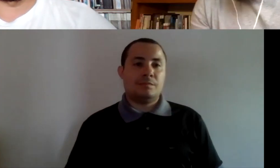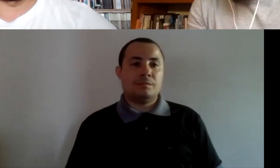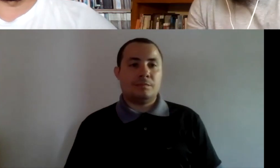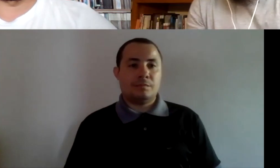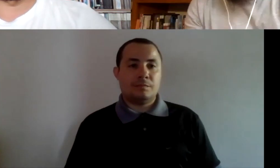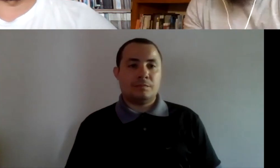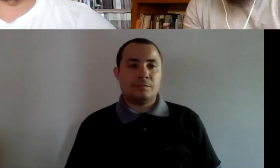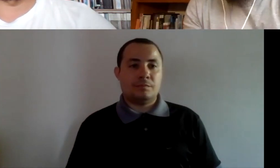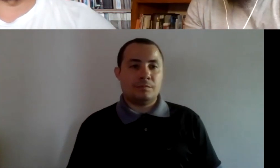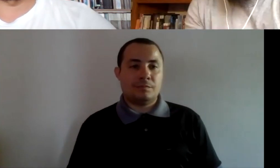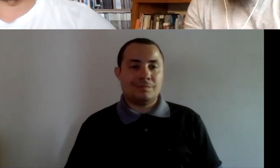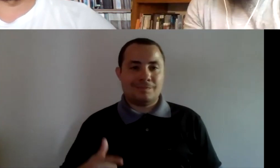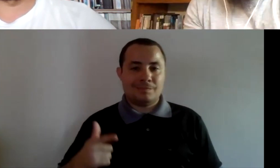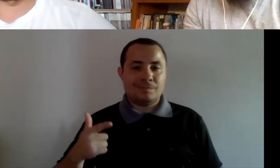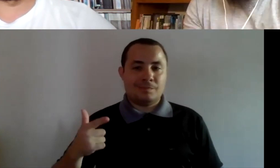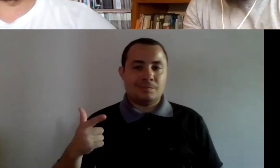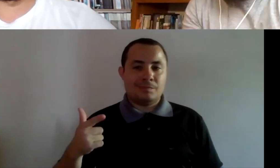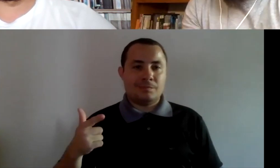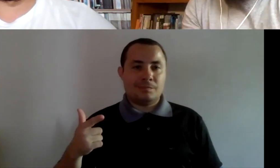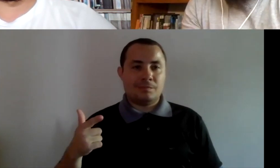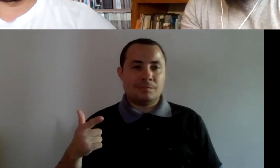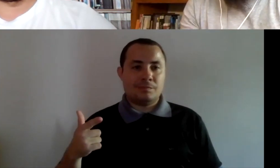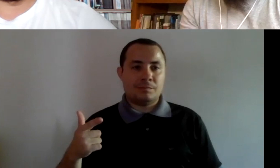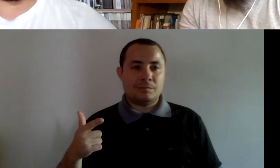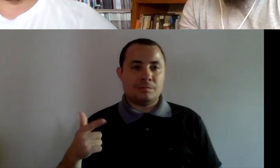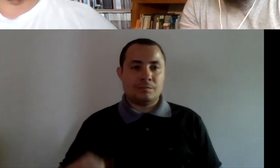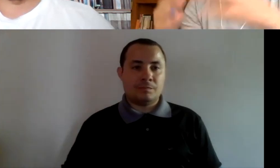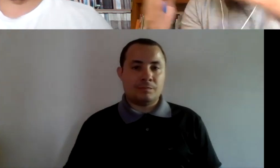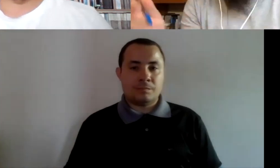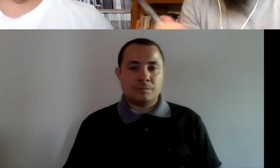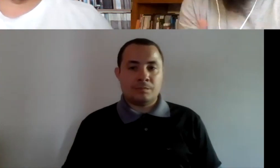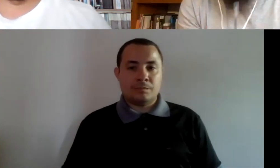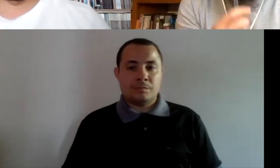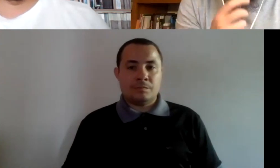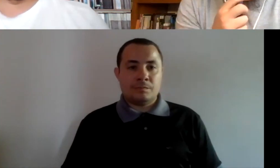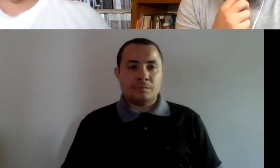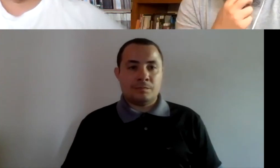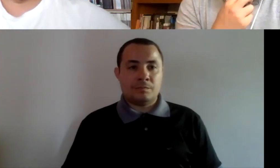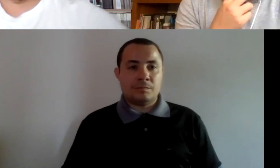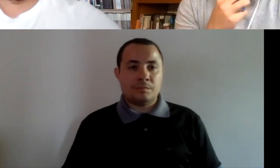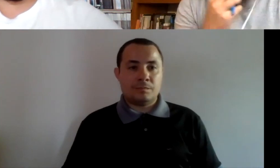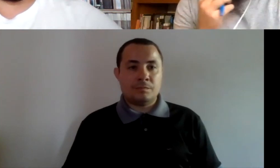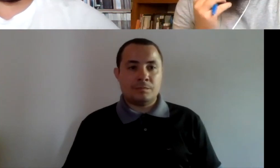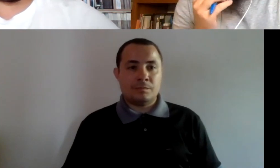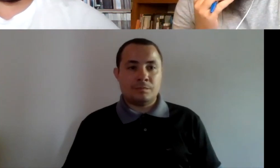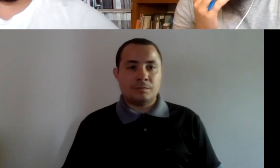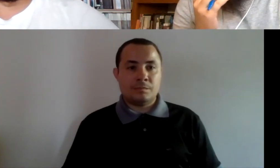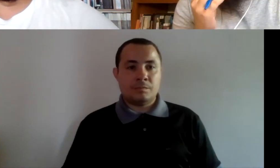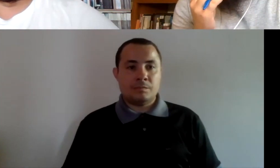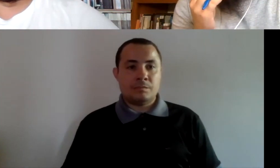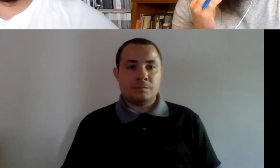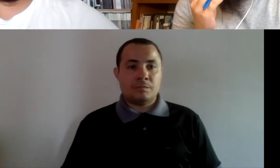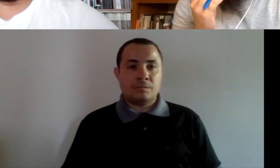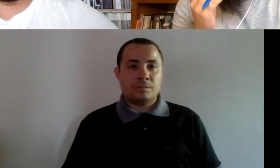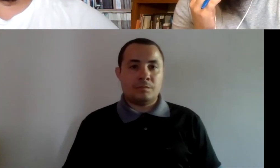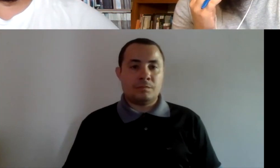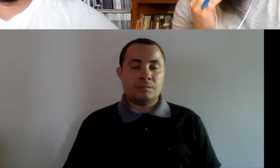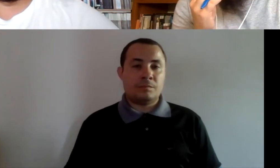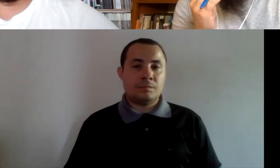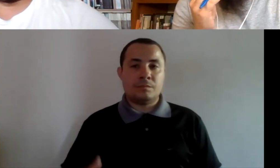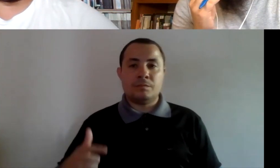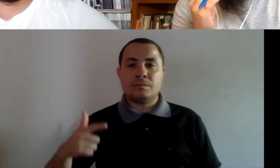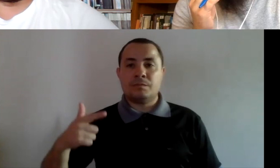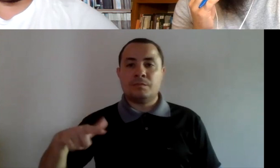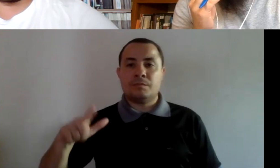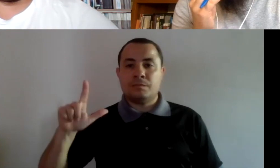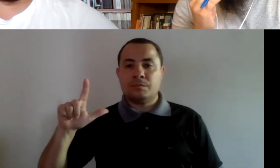Além dessa pequena, enfim, da pequena bolha que já... A Lília continua o comentário dizendo